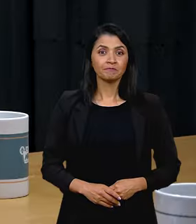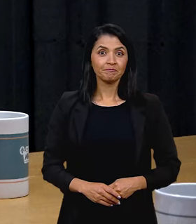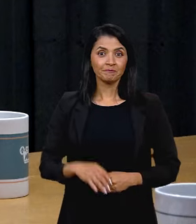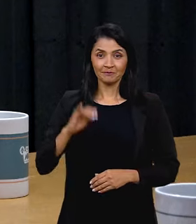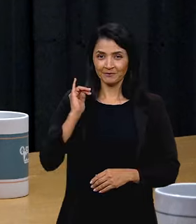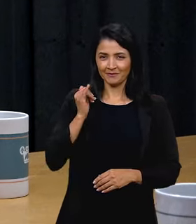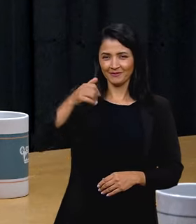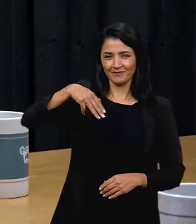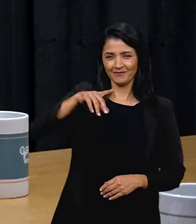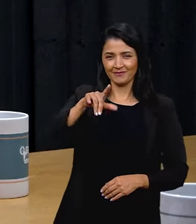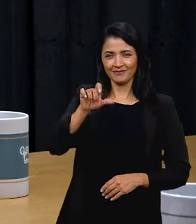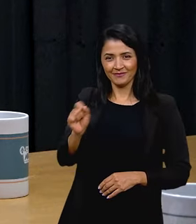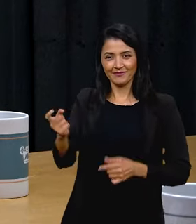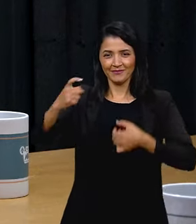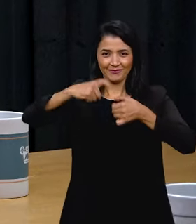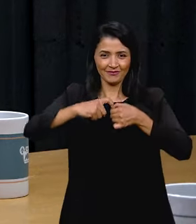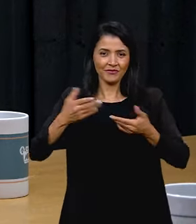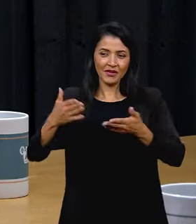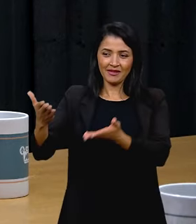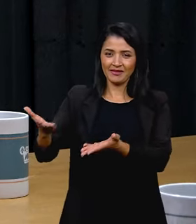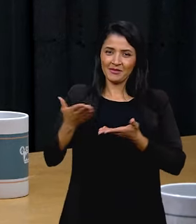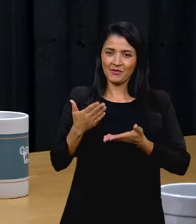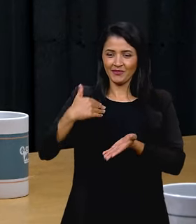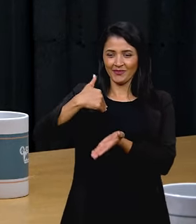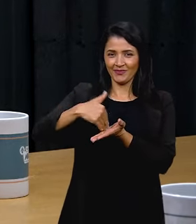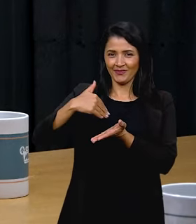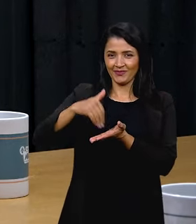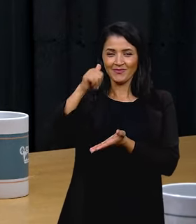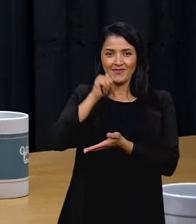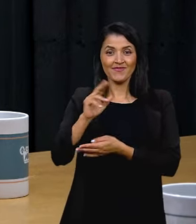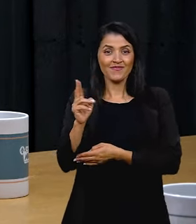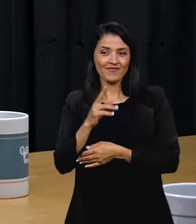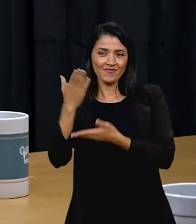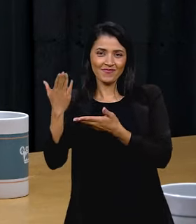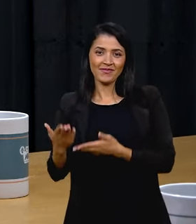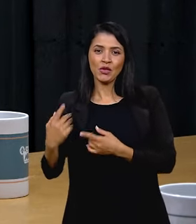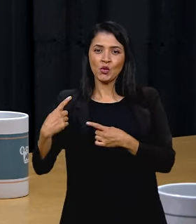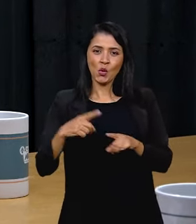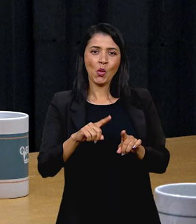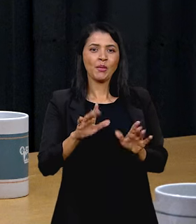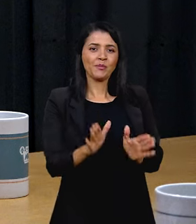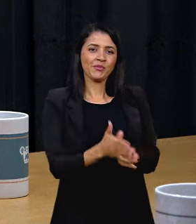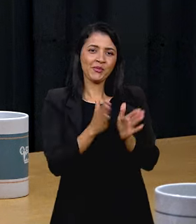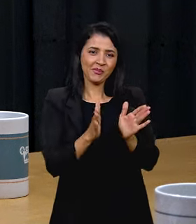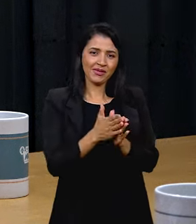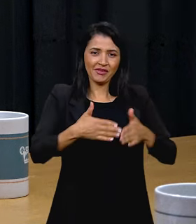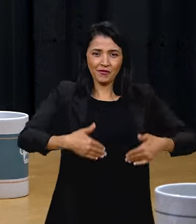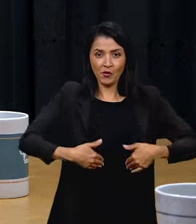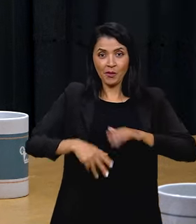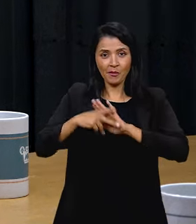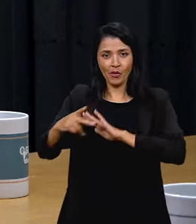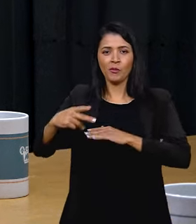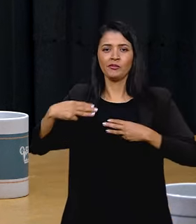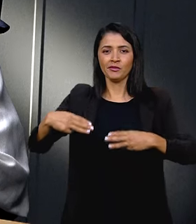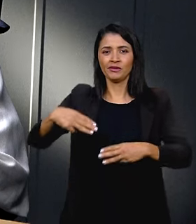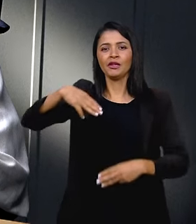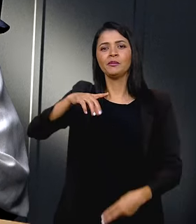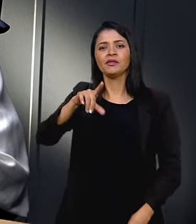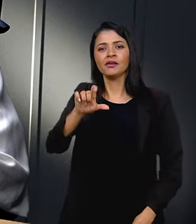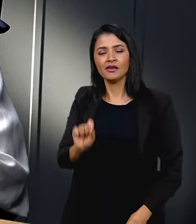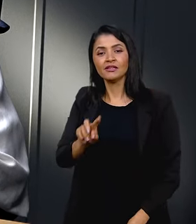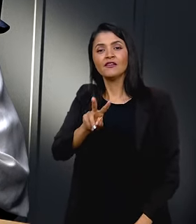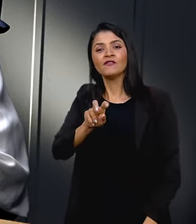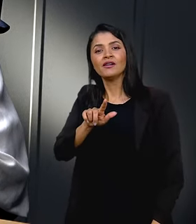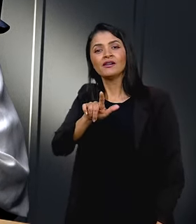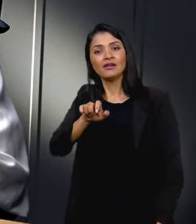o fala MDS está de volta hoje recebendo a secretária extraordinária de combate à pobreza e à fome do MDS